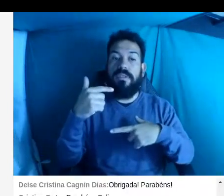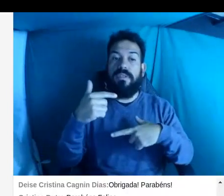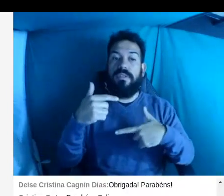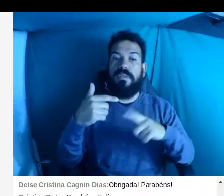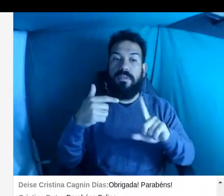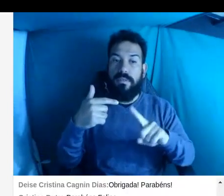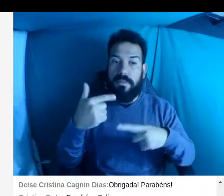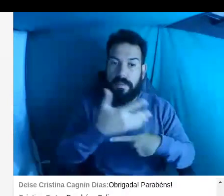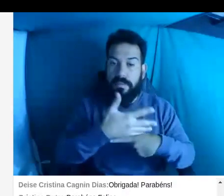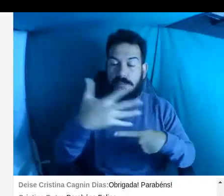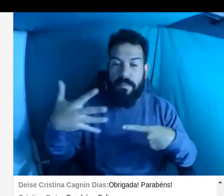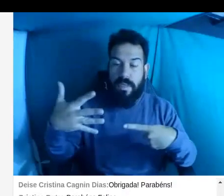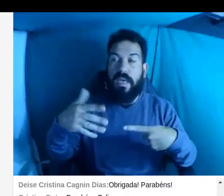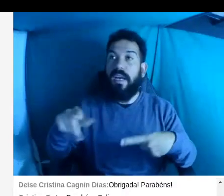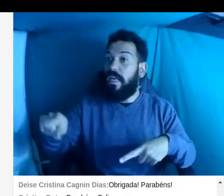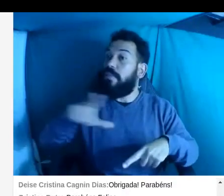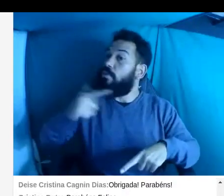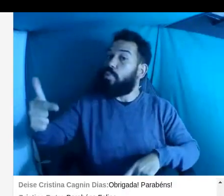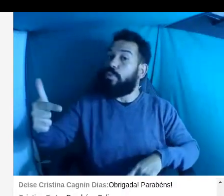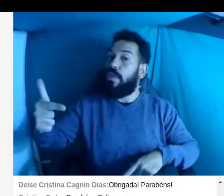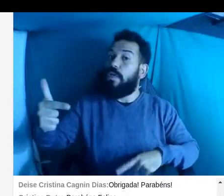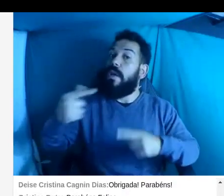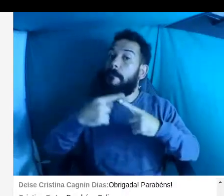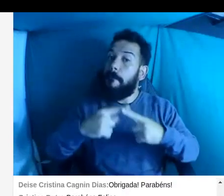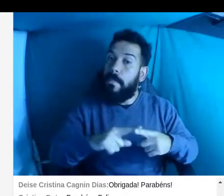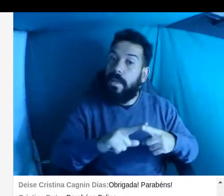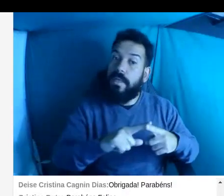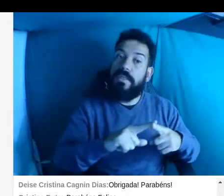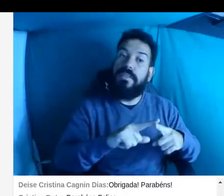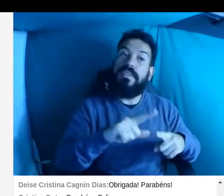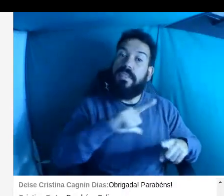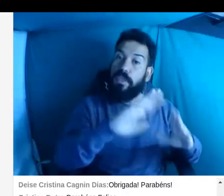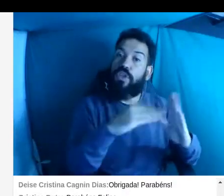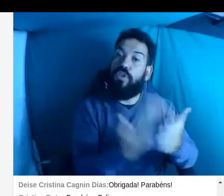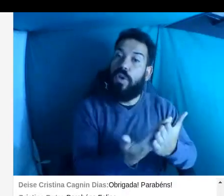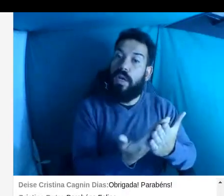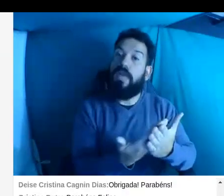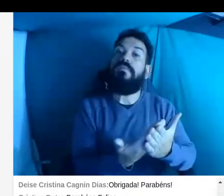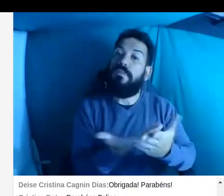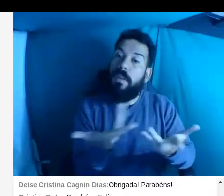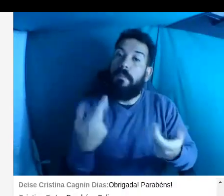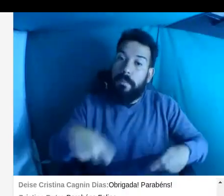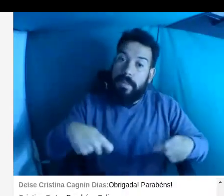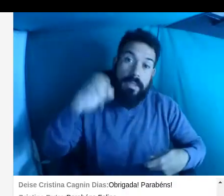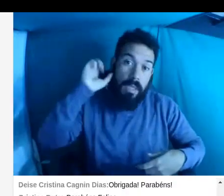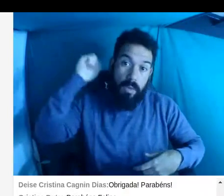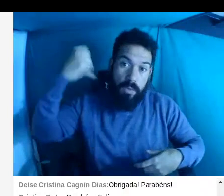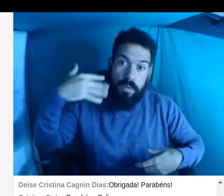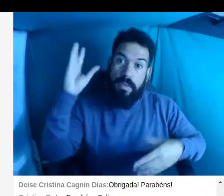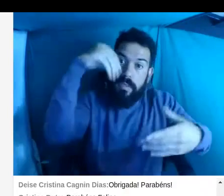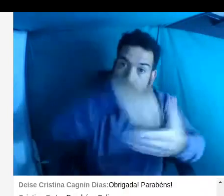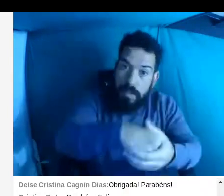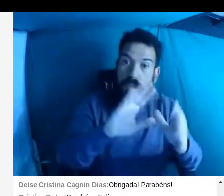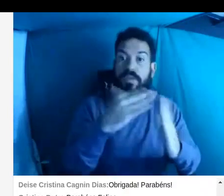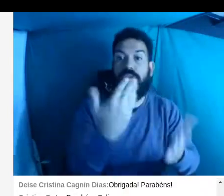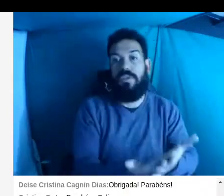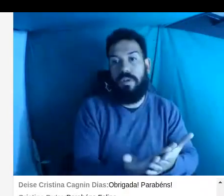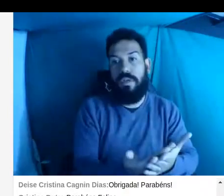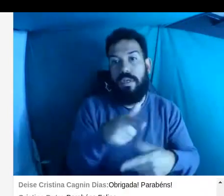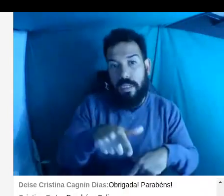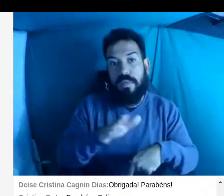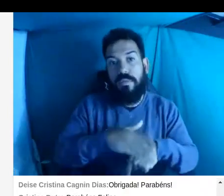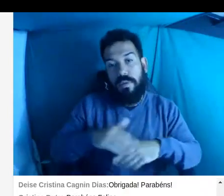E a audiodescrição pode estar na escola. E foi a audiodescrição nos processos educacionais que eu estudei no meu